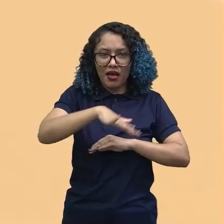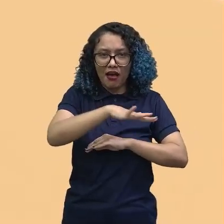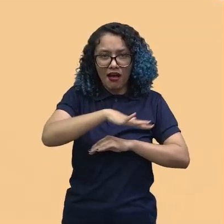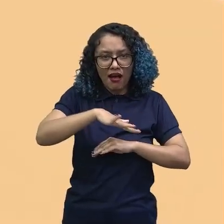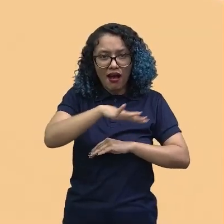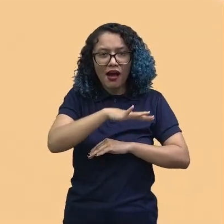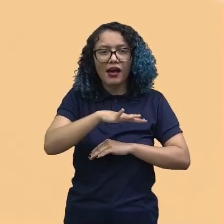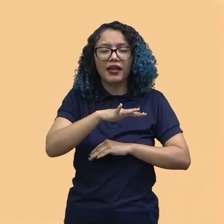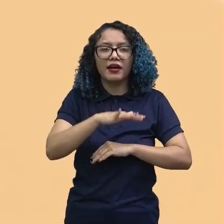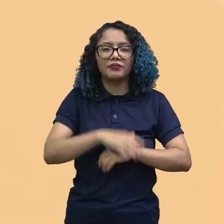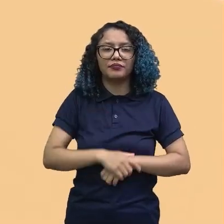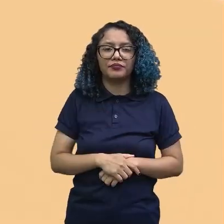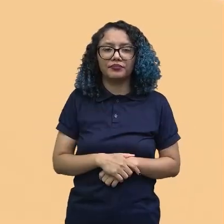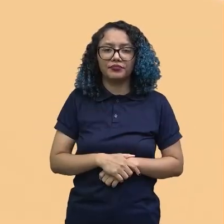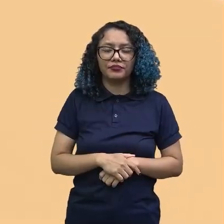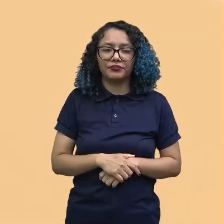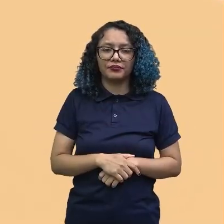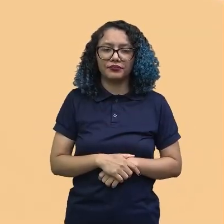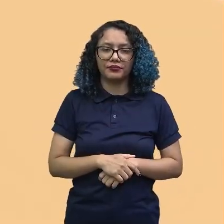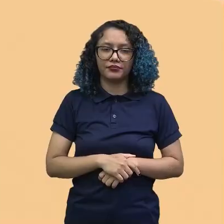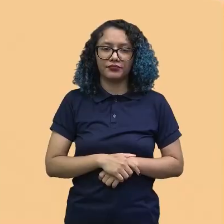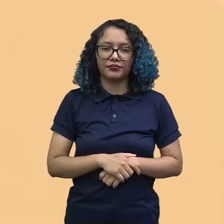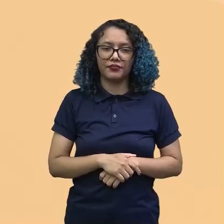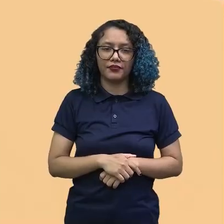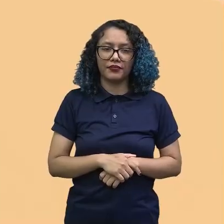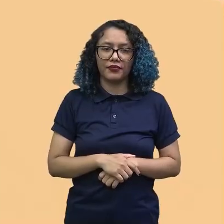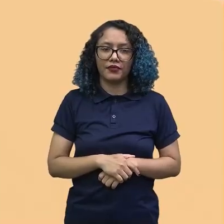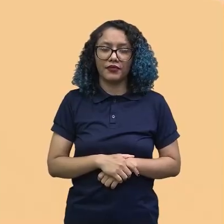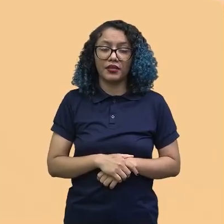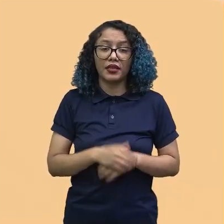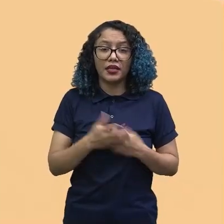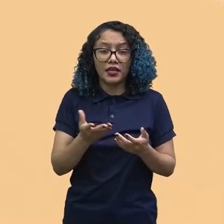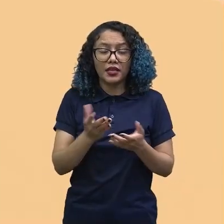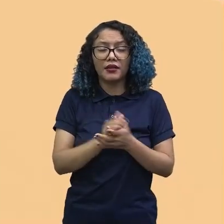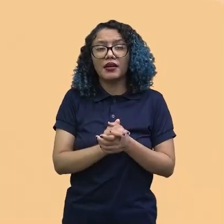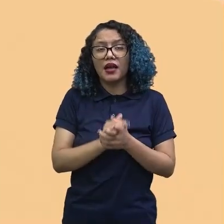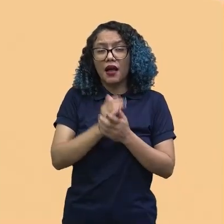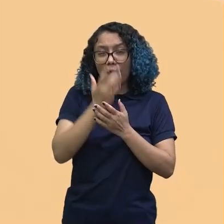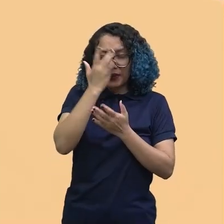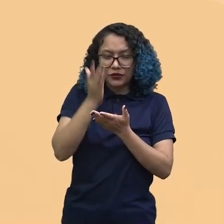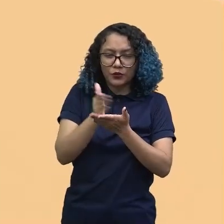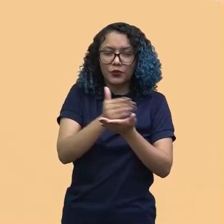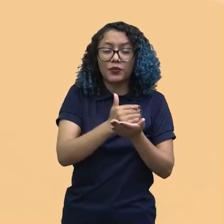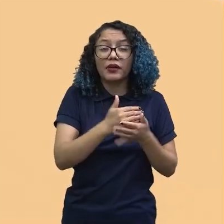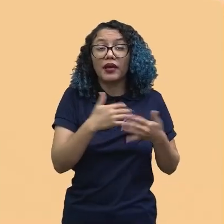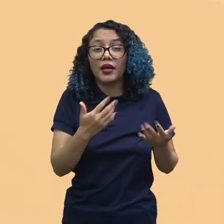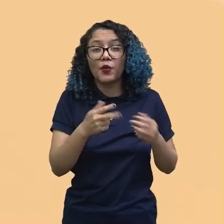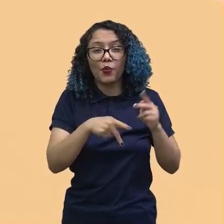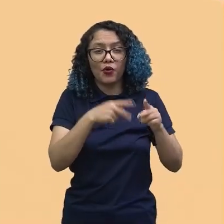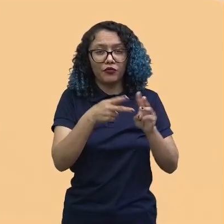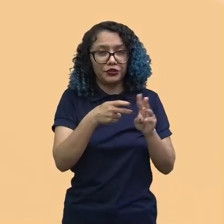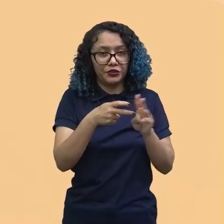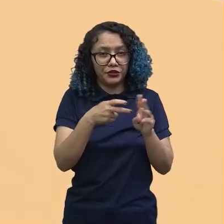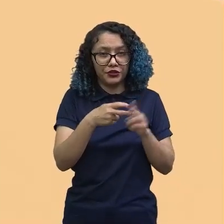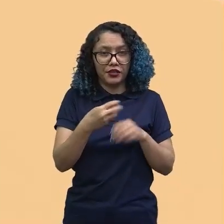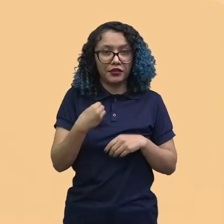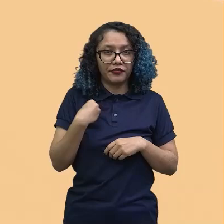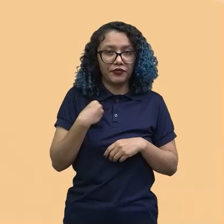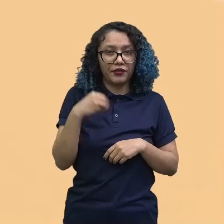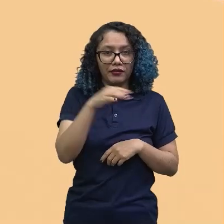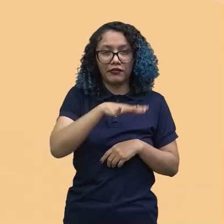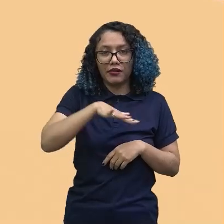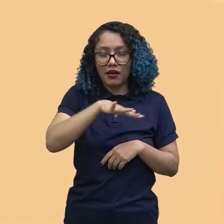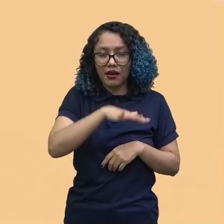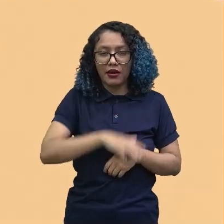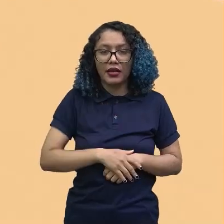feita predominantemente pelos povos indígenas que habitavam a região. Isso fazia com